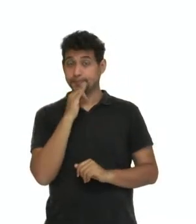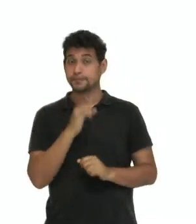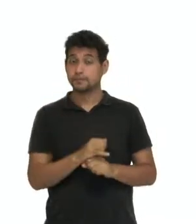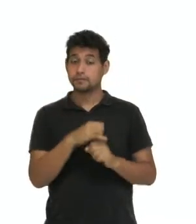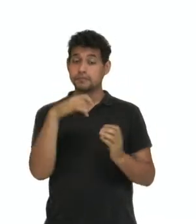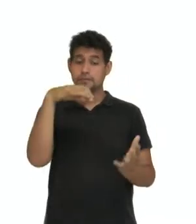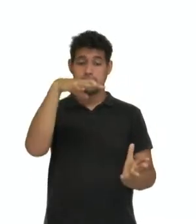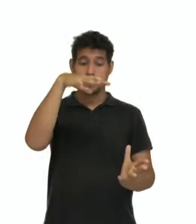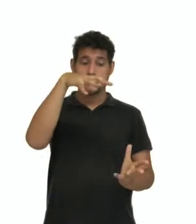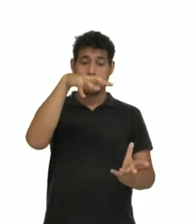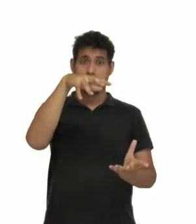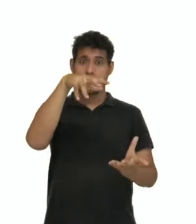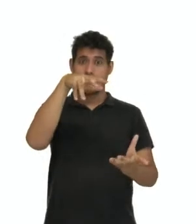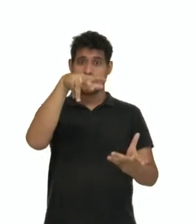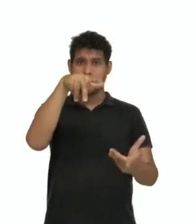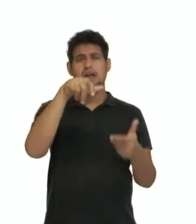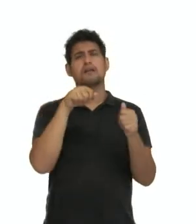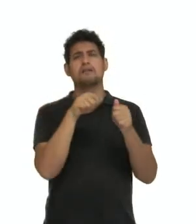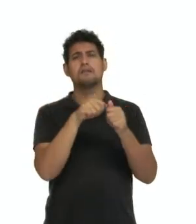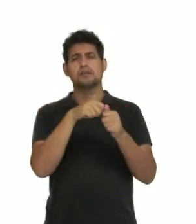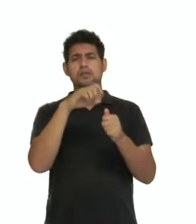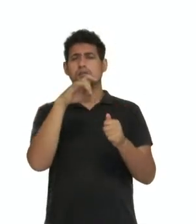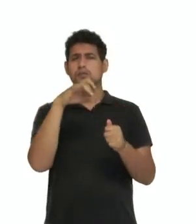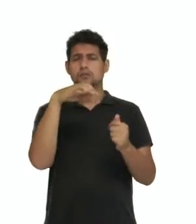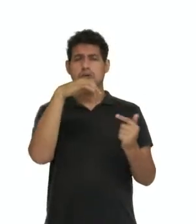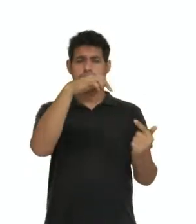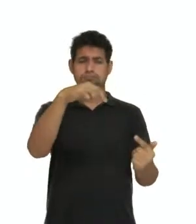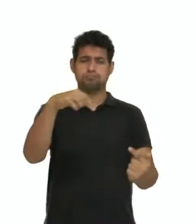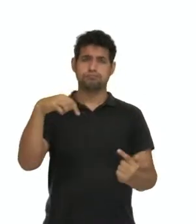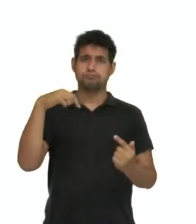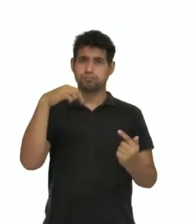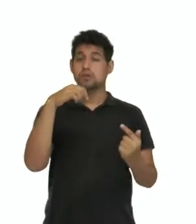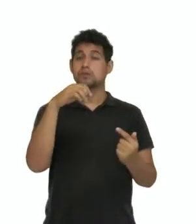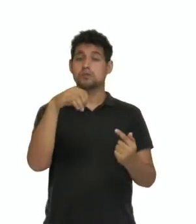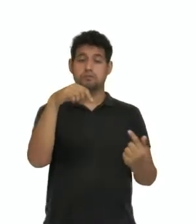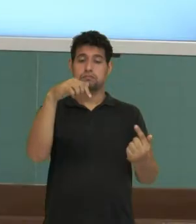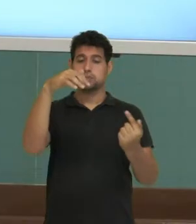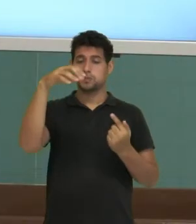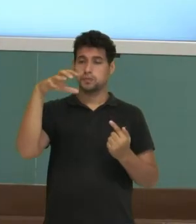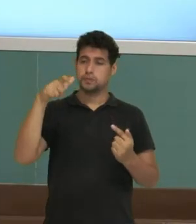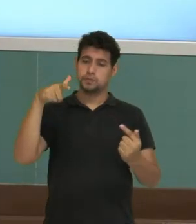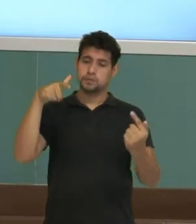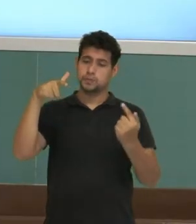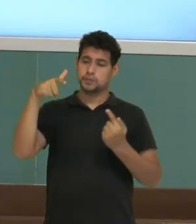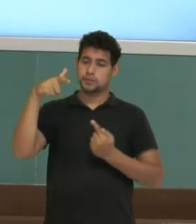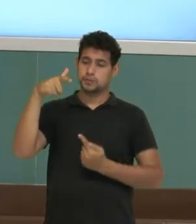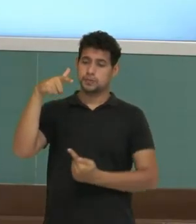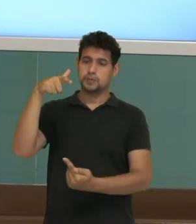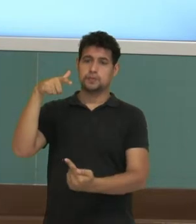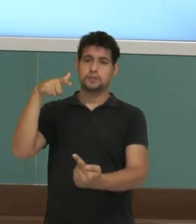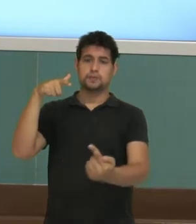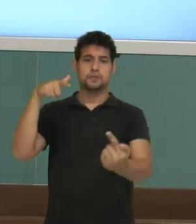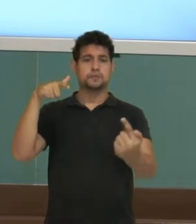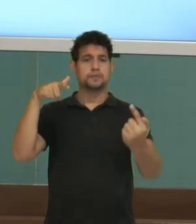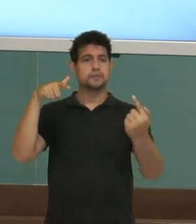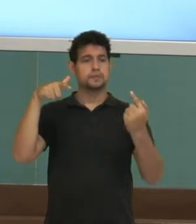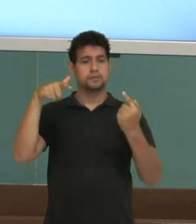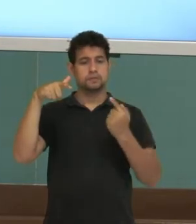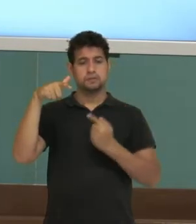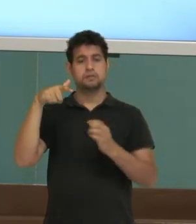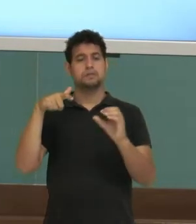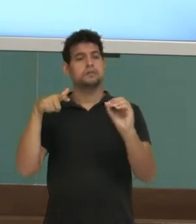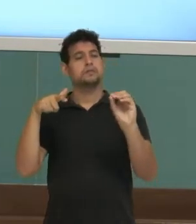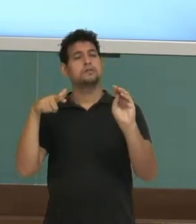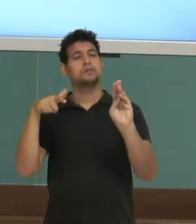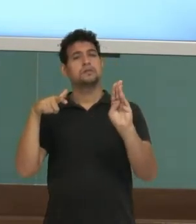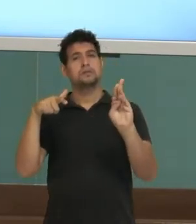Terra realizasse sua órbita, lembra da palavra órbita? É aquela trajetória que ela realiza, aquela